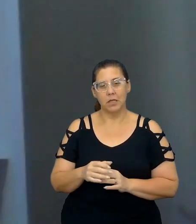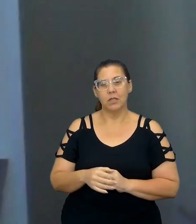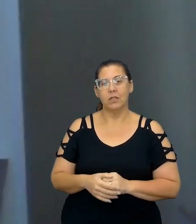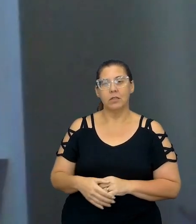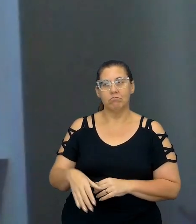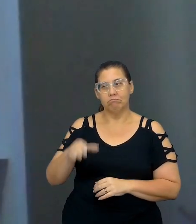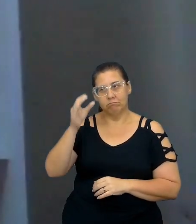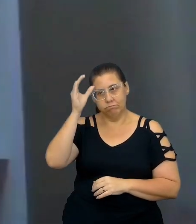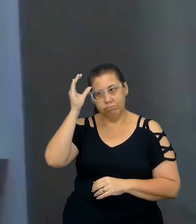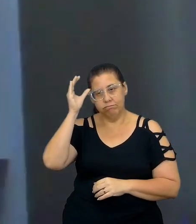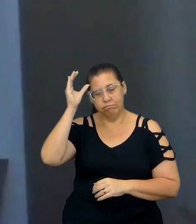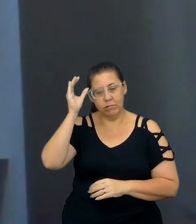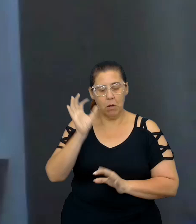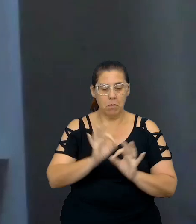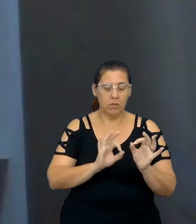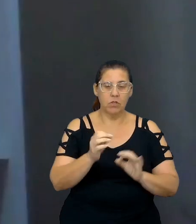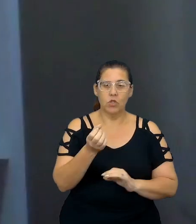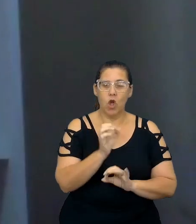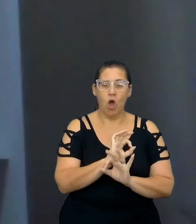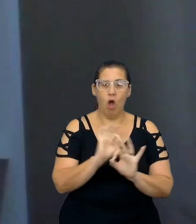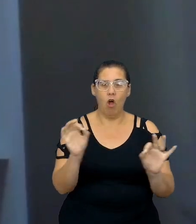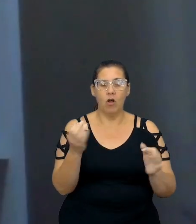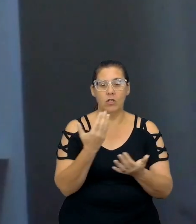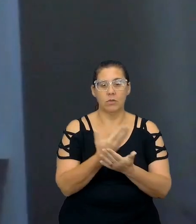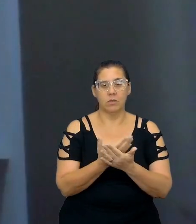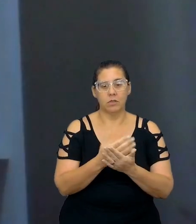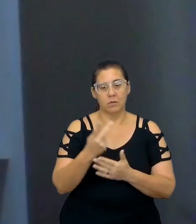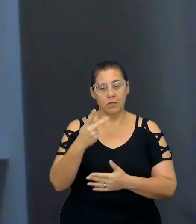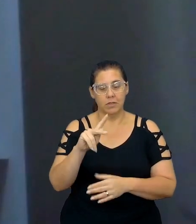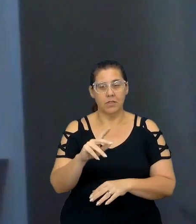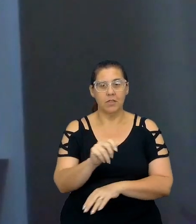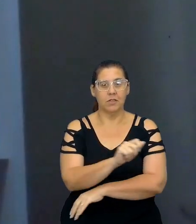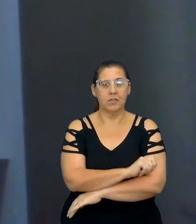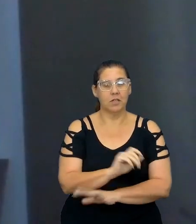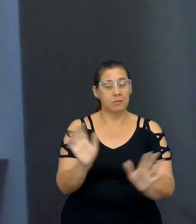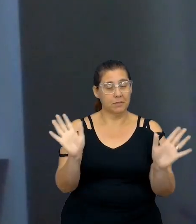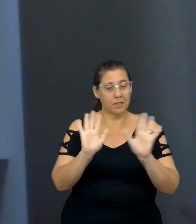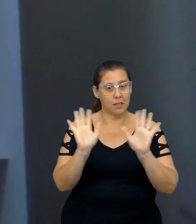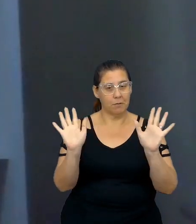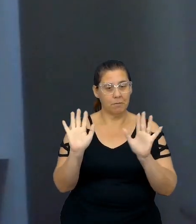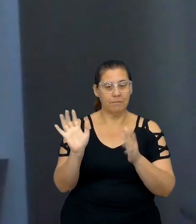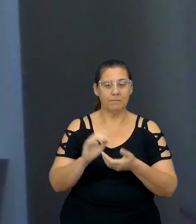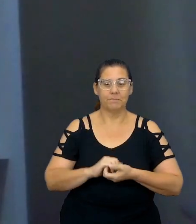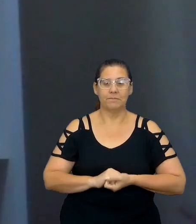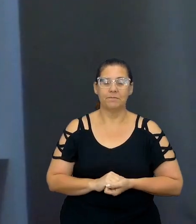na produção de boas aulas para os seus estudantes. Até uma próxima.